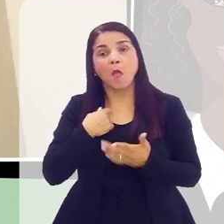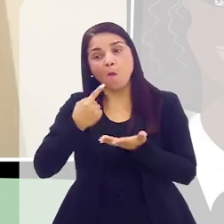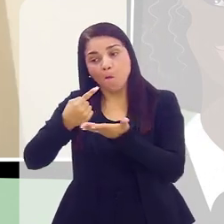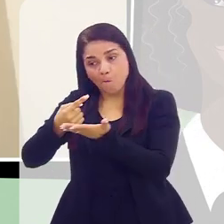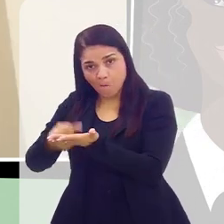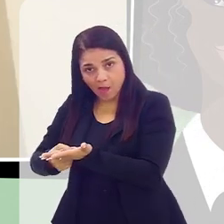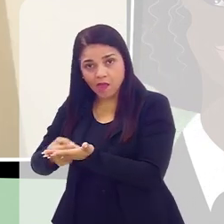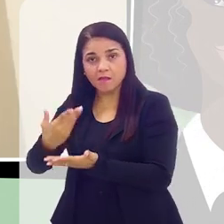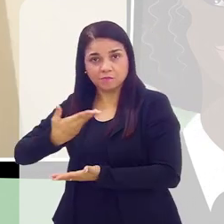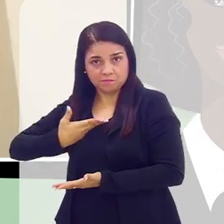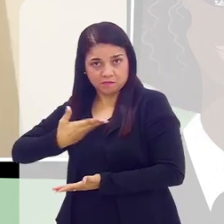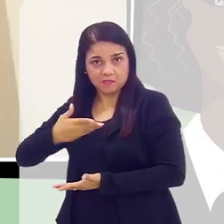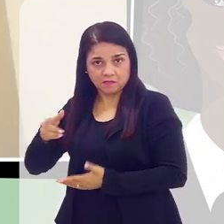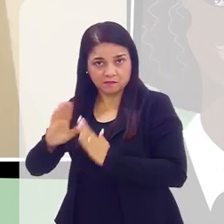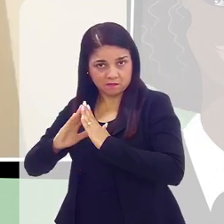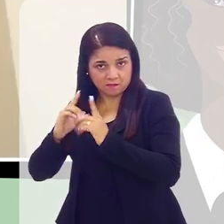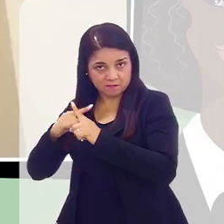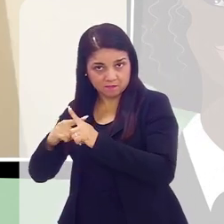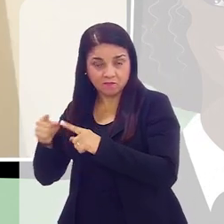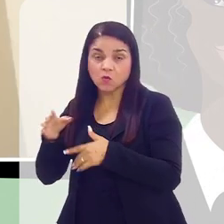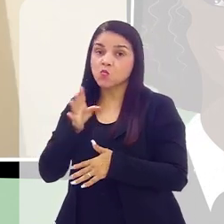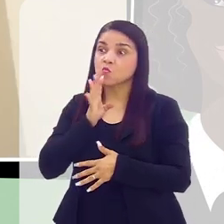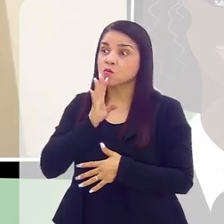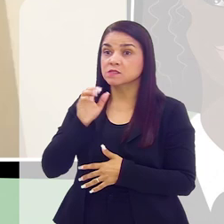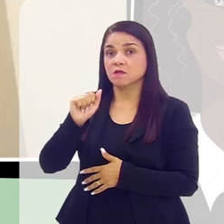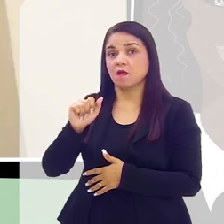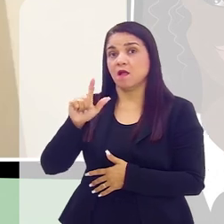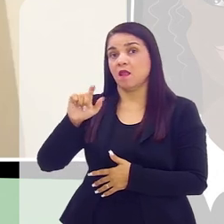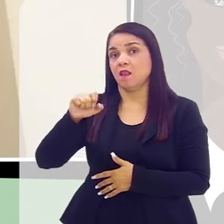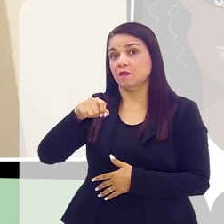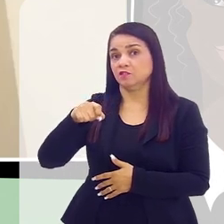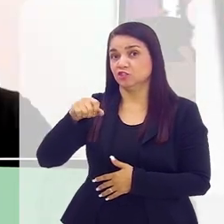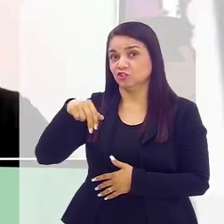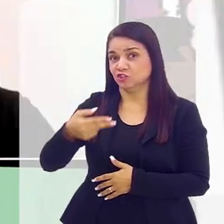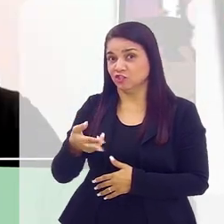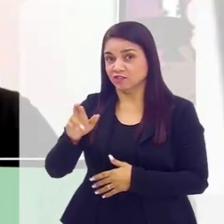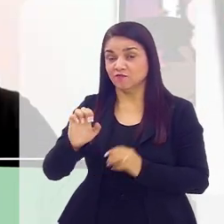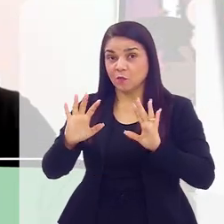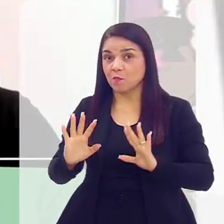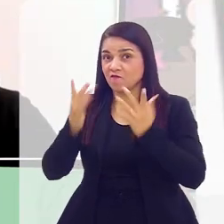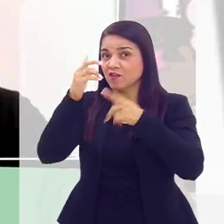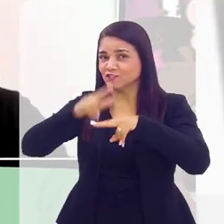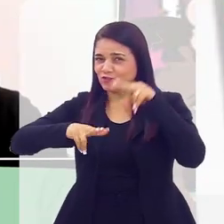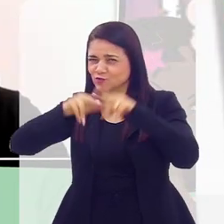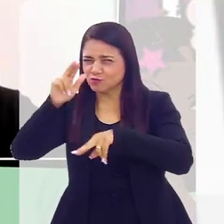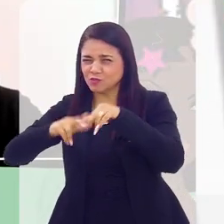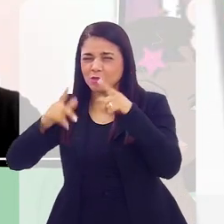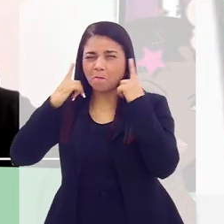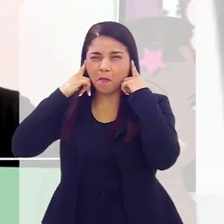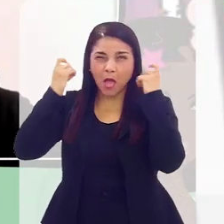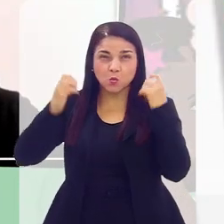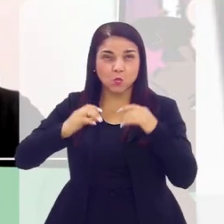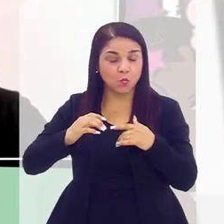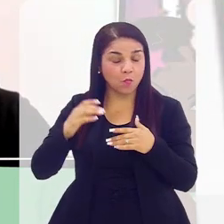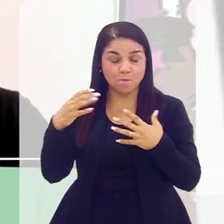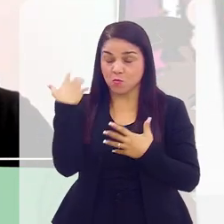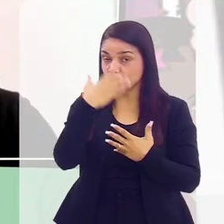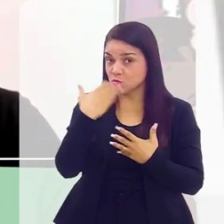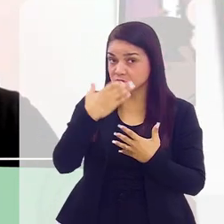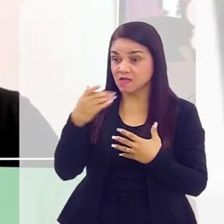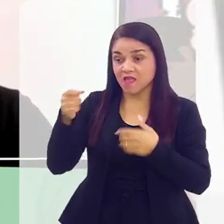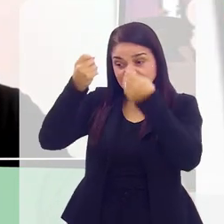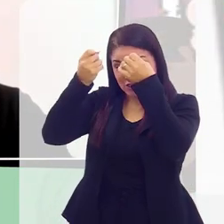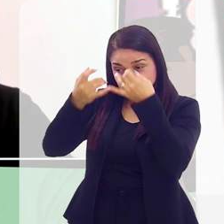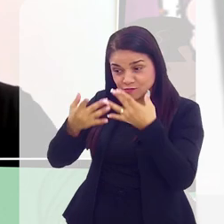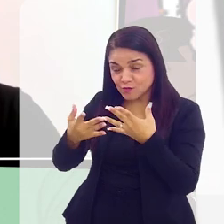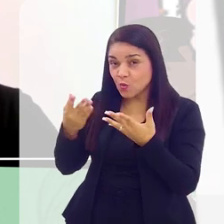eu marquei com ela de conhecer o Alexandre, foi até numa festa junina, o barulho estava muito alto, e ele me